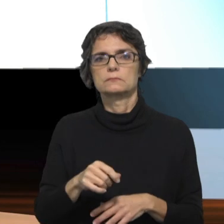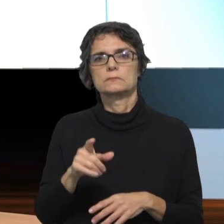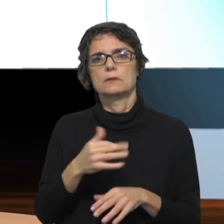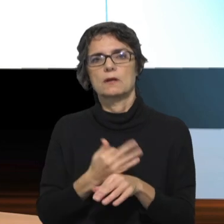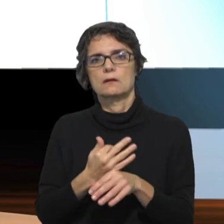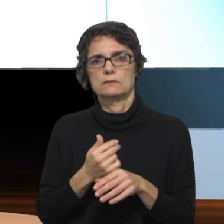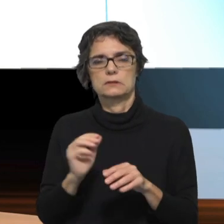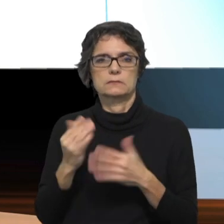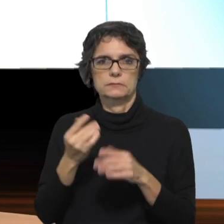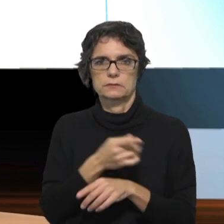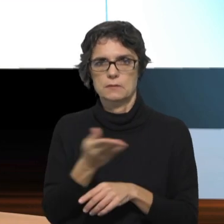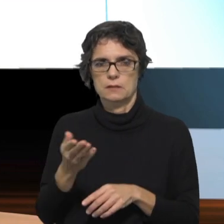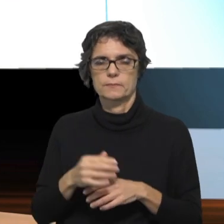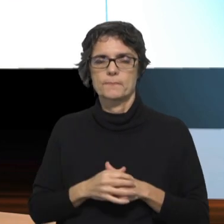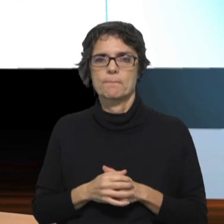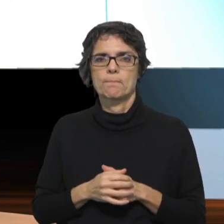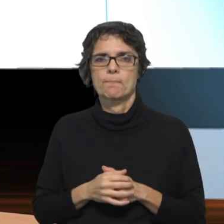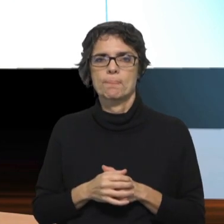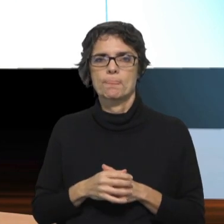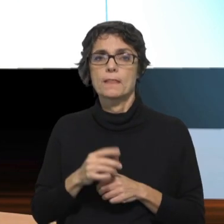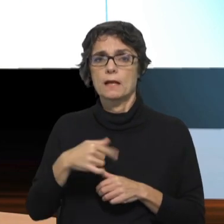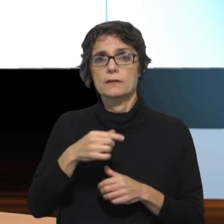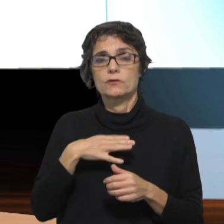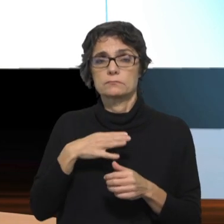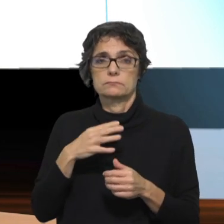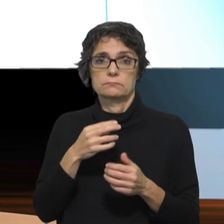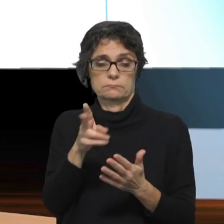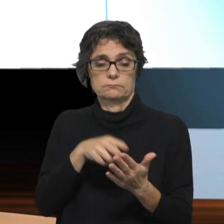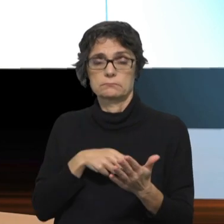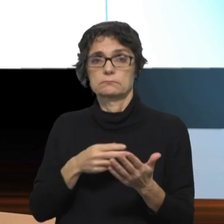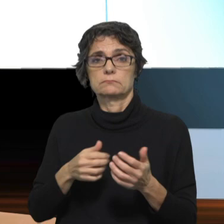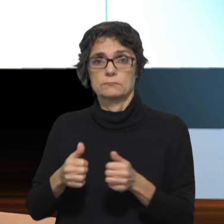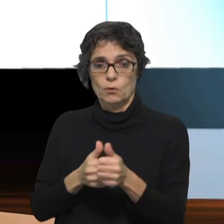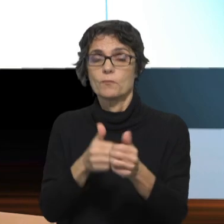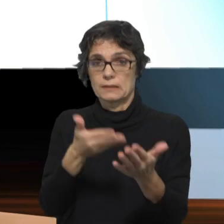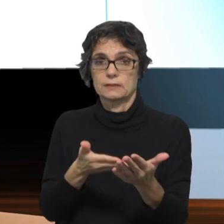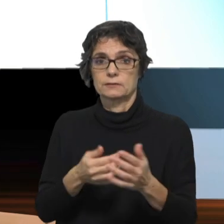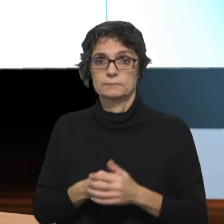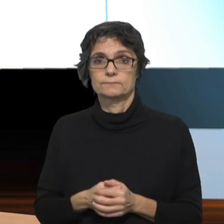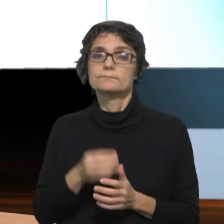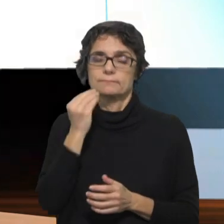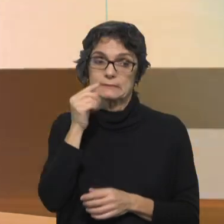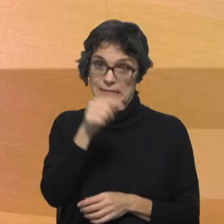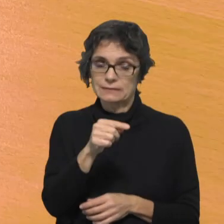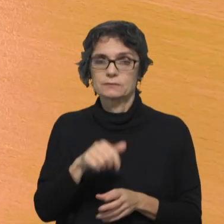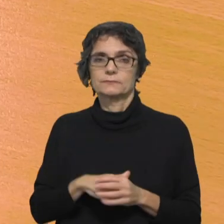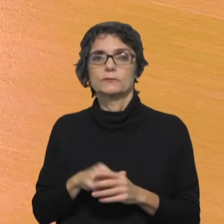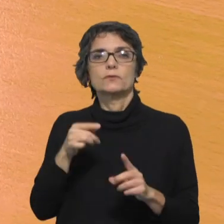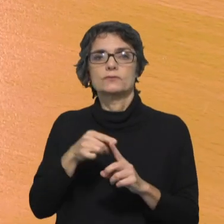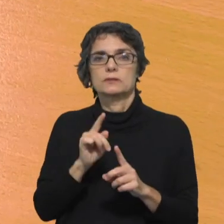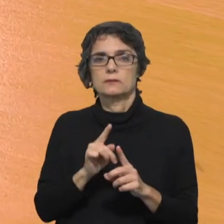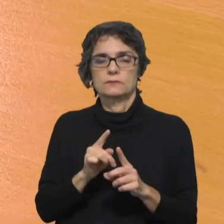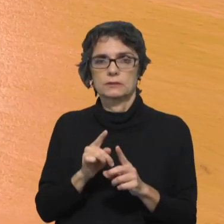festas principais, e é esse acompanhamento que o leitor pode fazer a partir desta obra. Exatamente. O objetivo